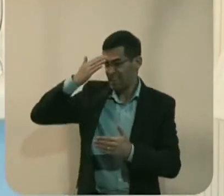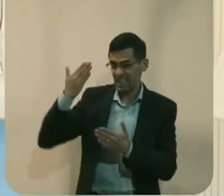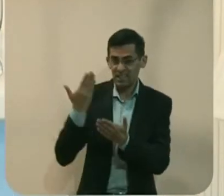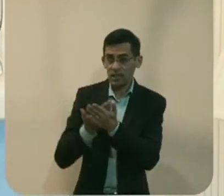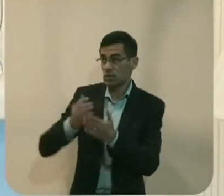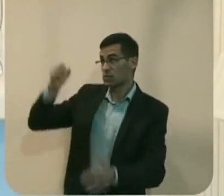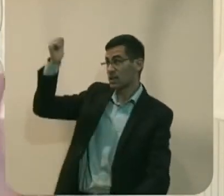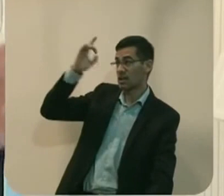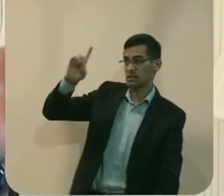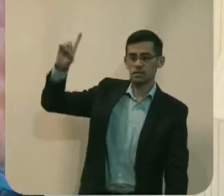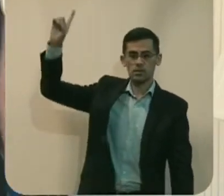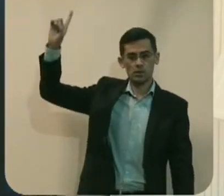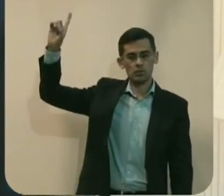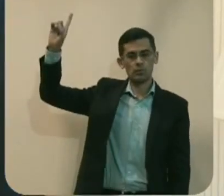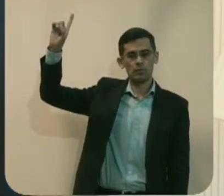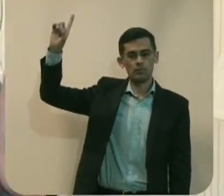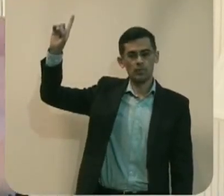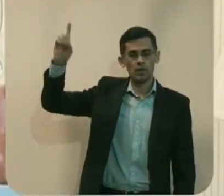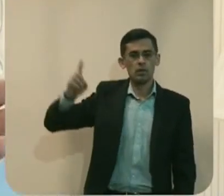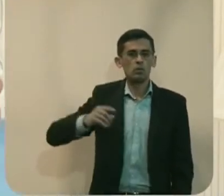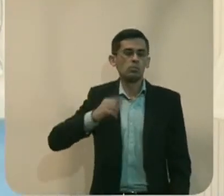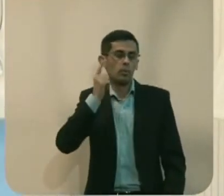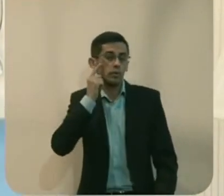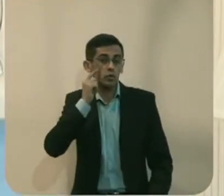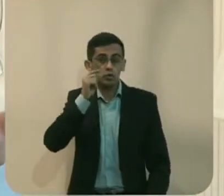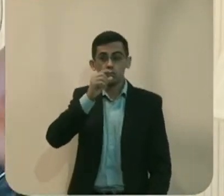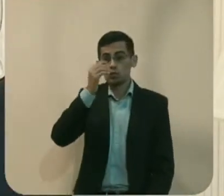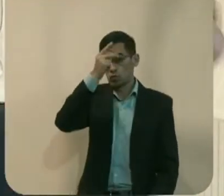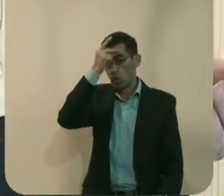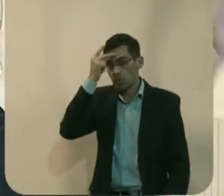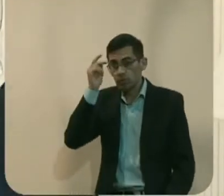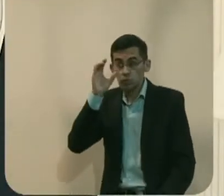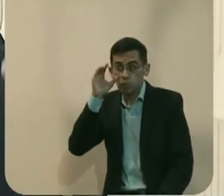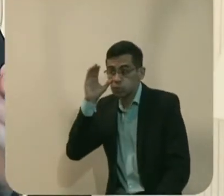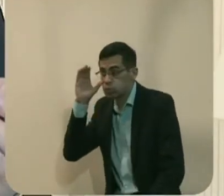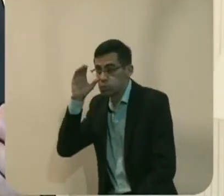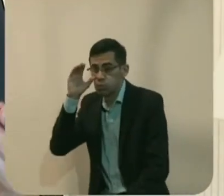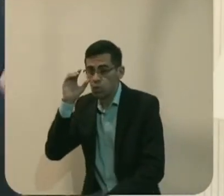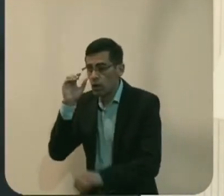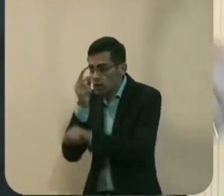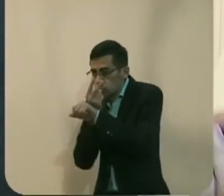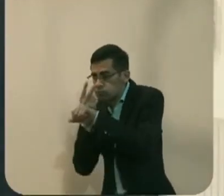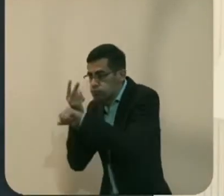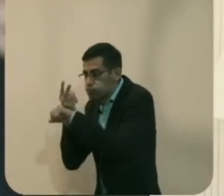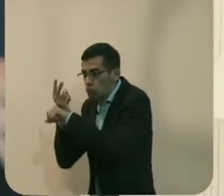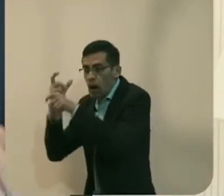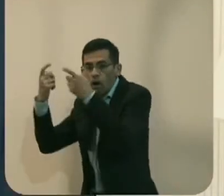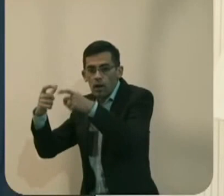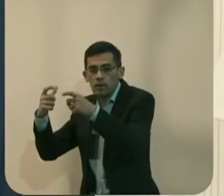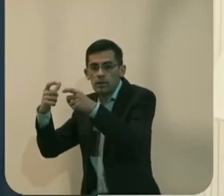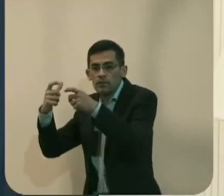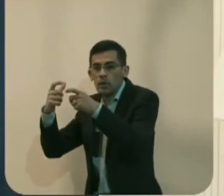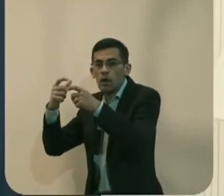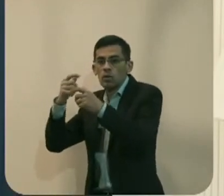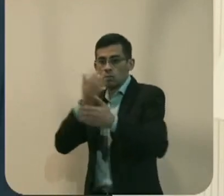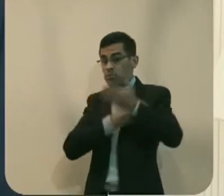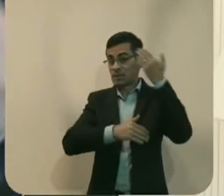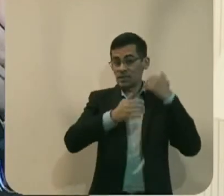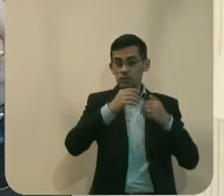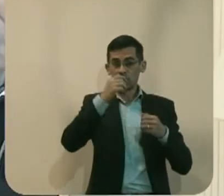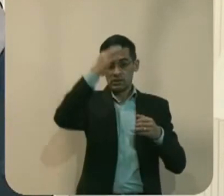Deus. Quando aqueles espias que vinham trazendo no seu coração o espírito da